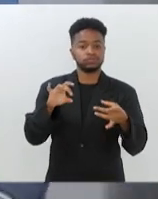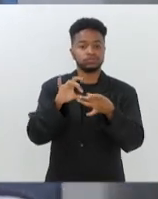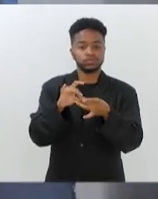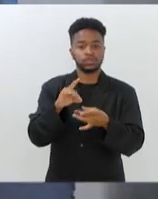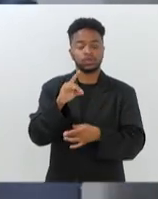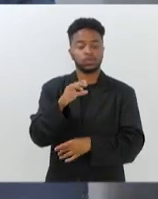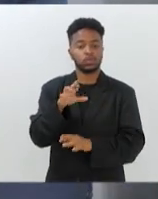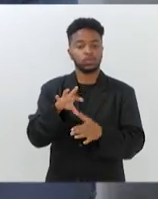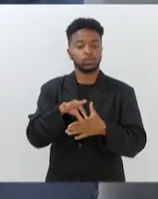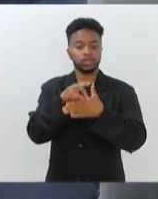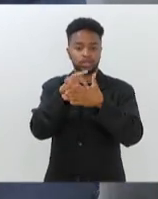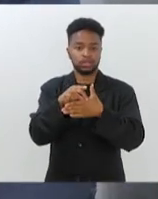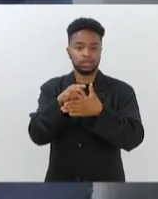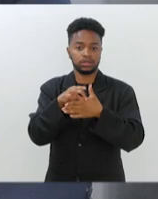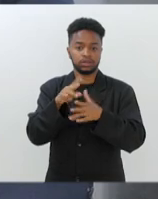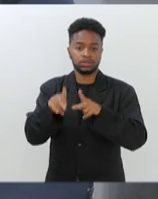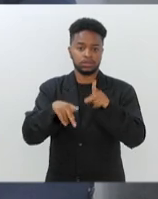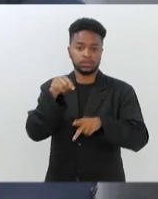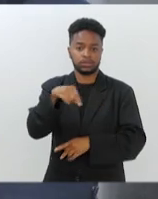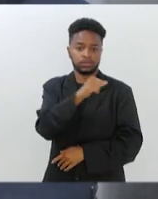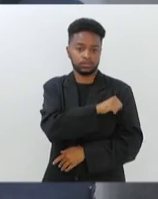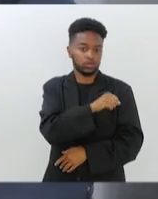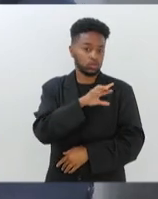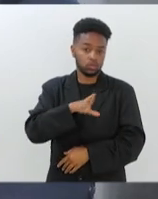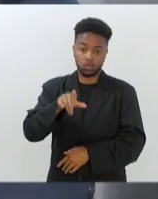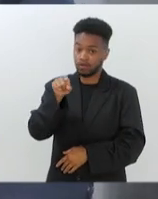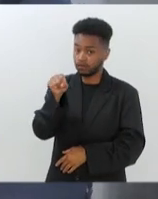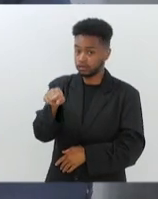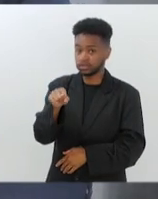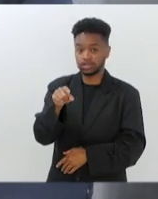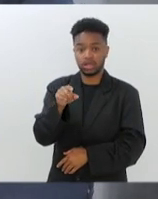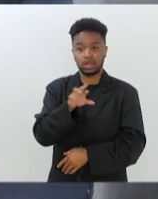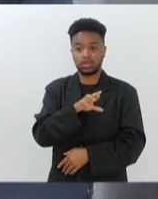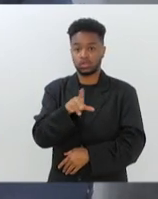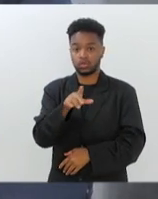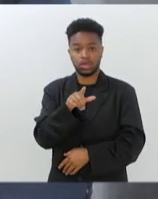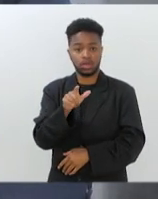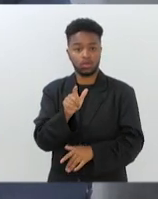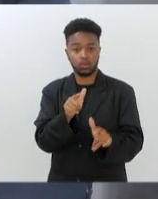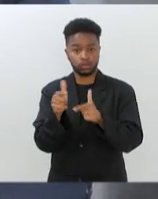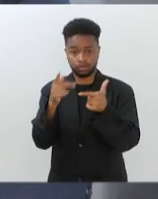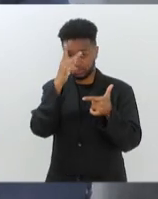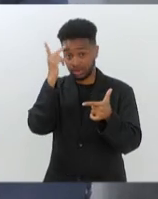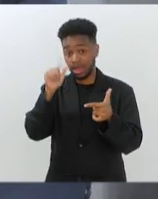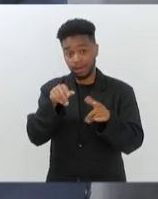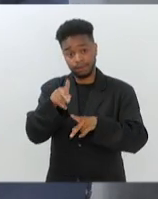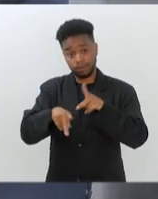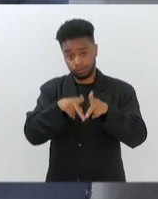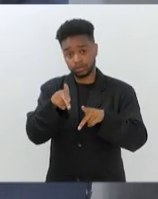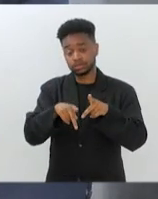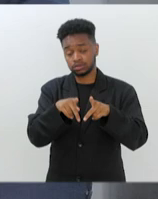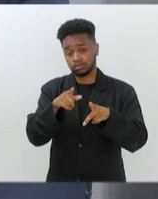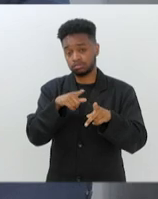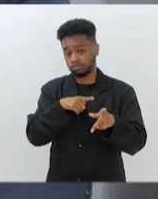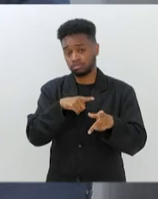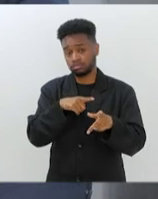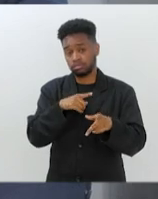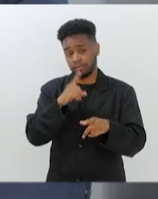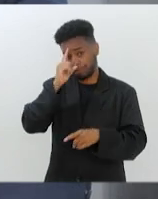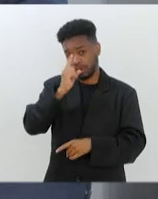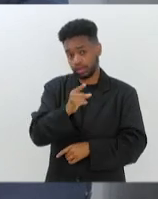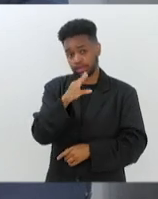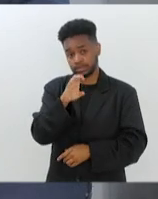é a população do Rio de Janeiro que não é a senhora não é oor balum é o povo do Rio de Janeiro que é o dono da cedai